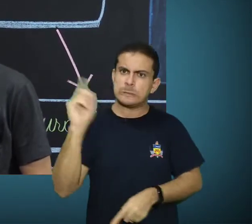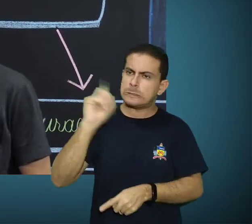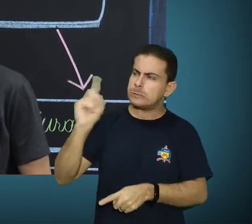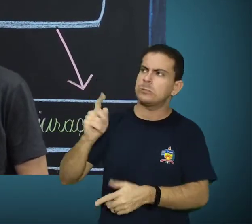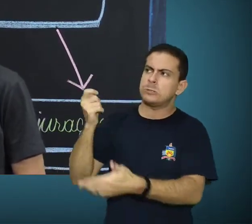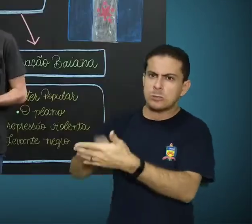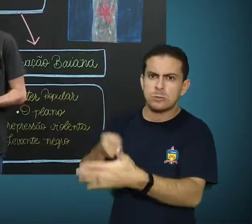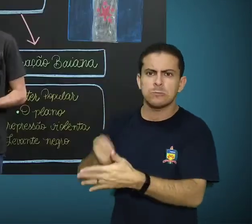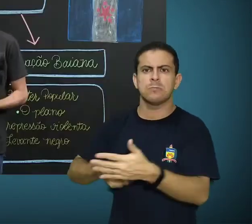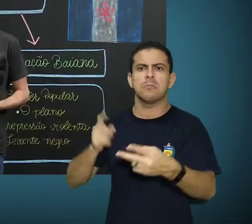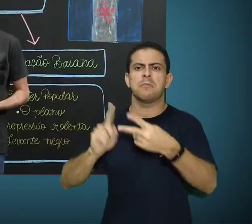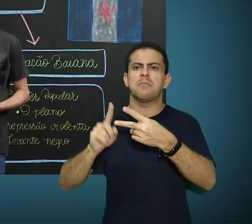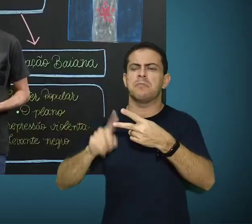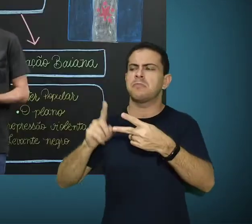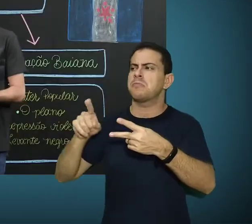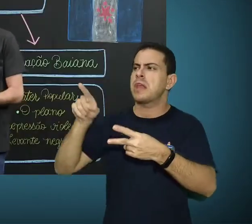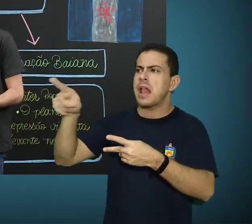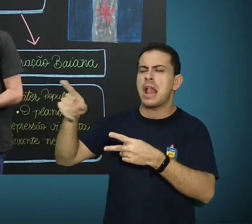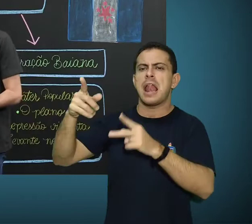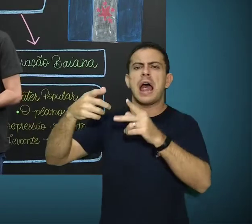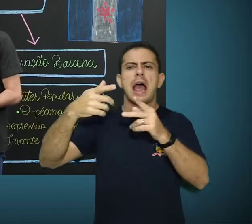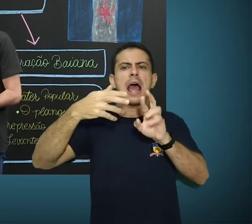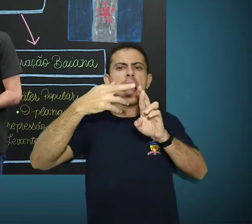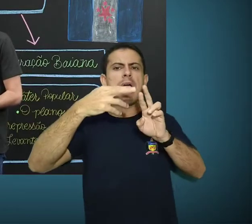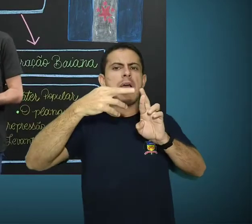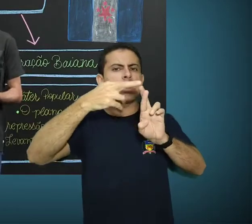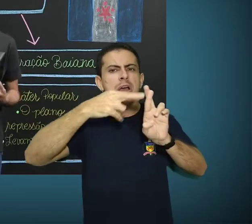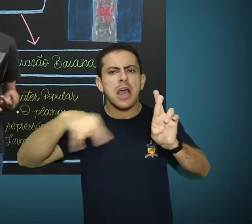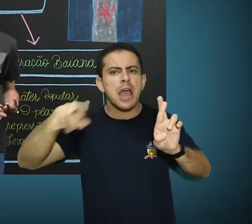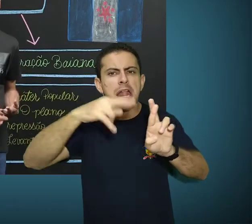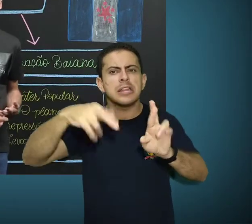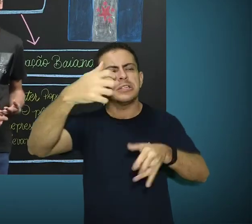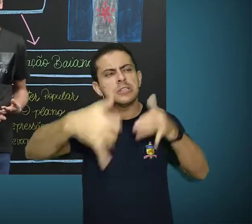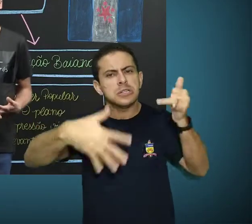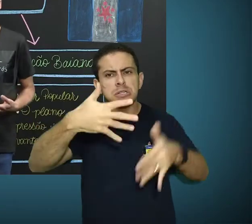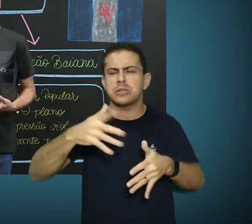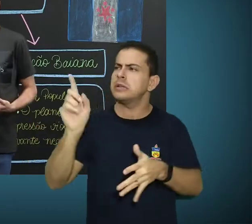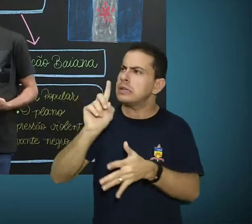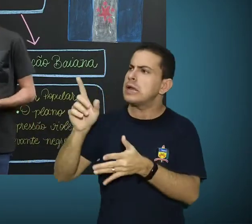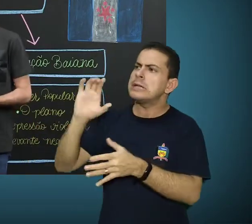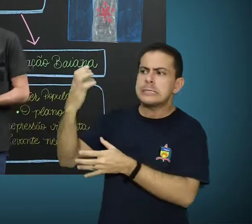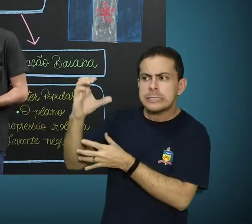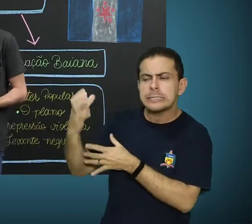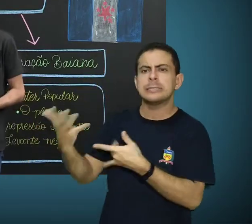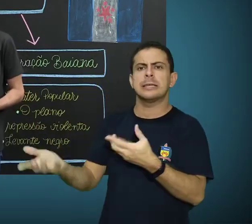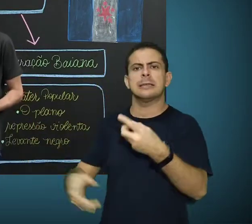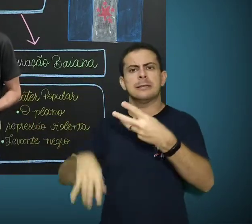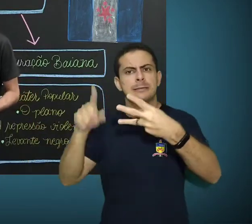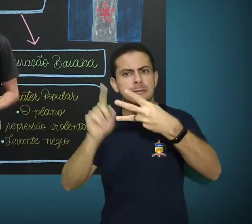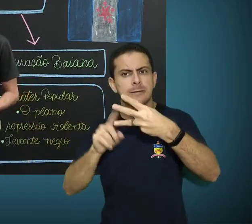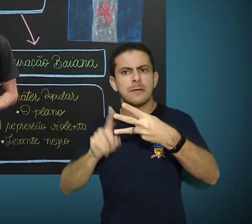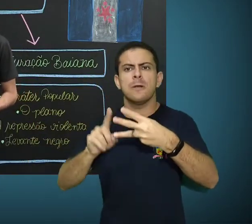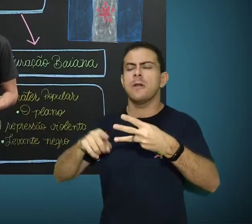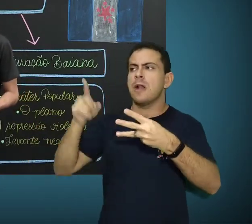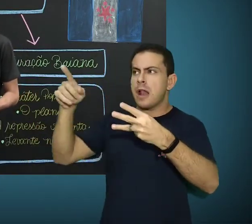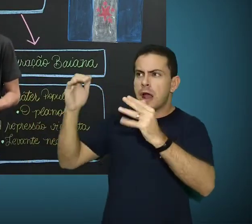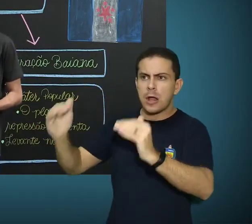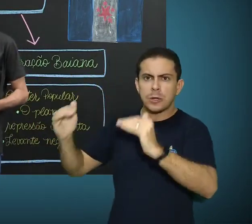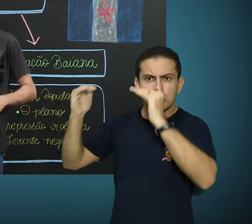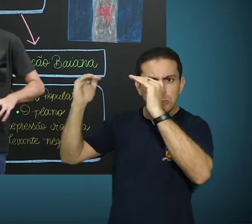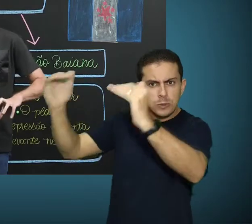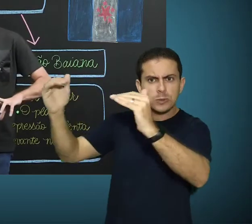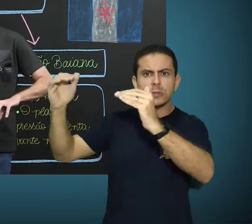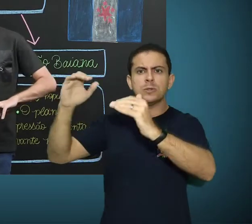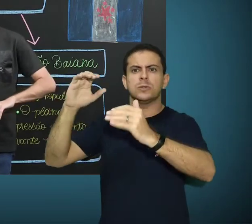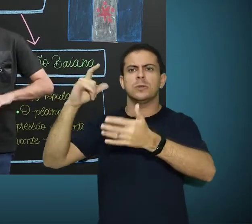defendia a explicação das coisas da natureza pela razão e não pela fé, combatia os privilégios do clero e da